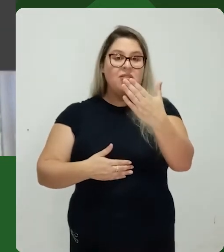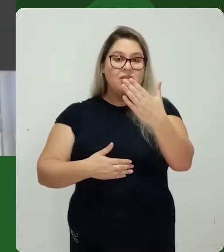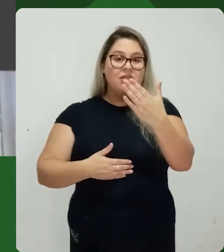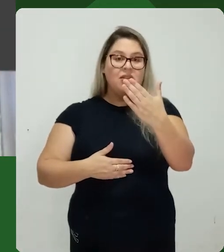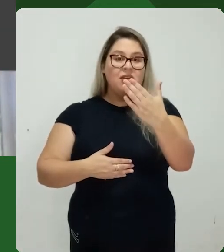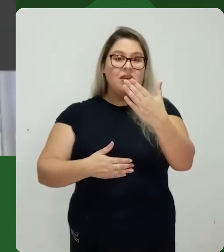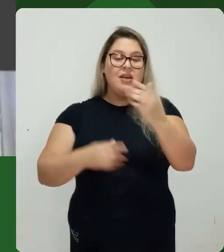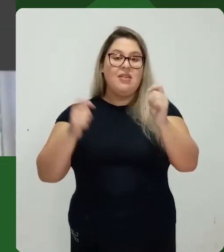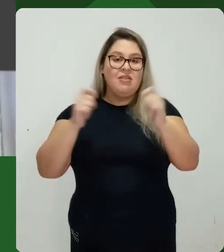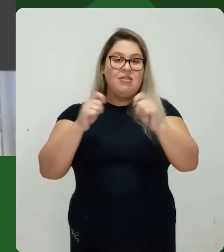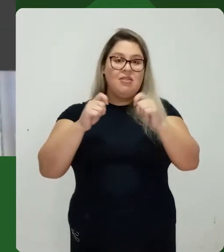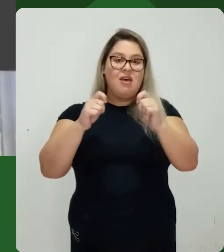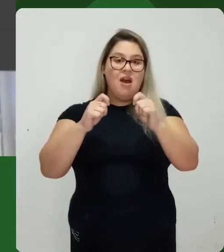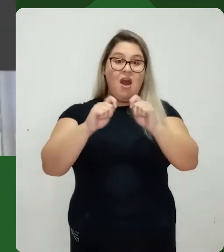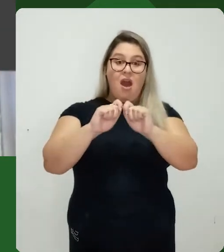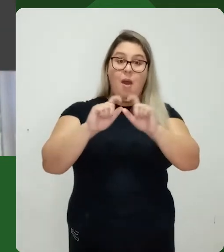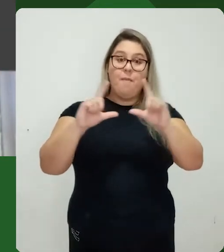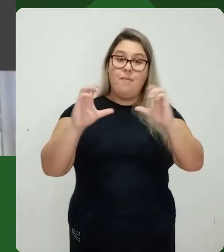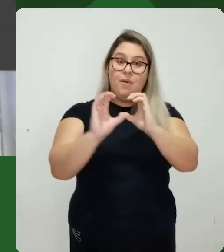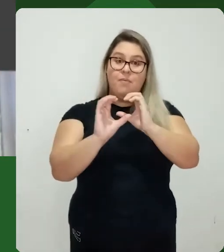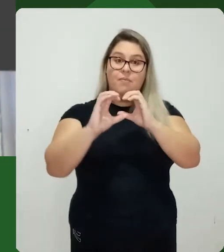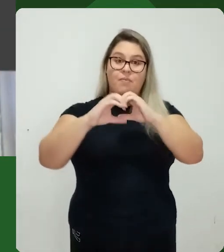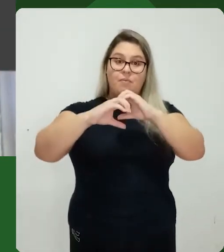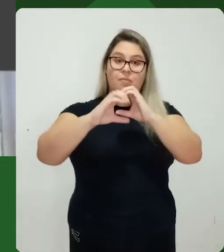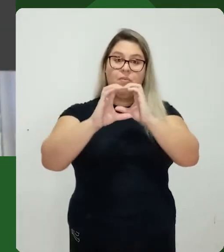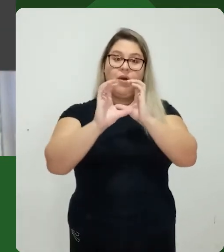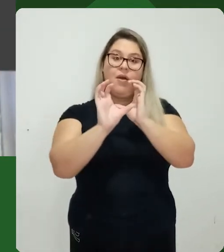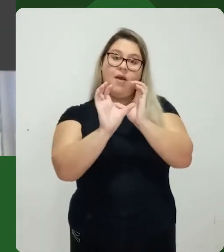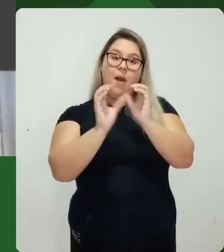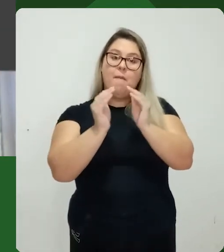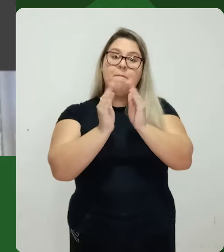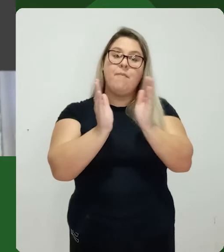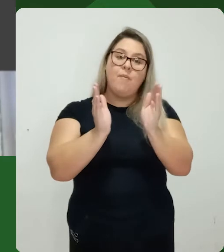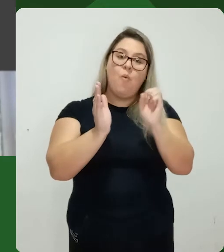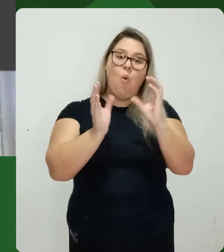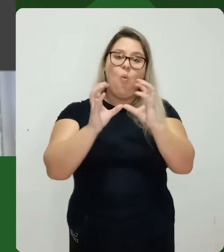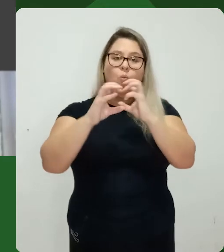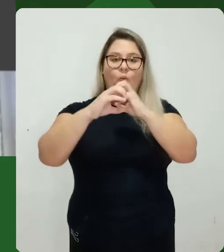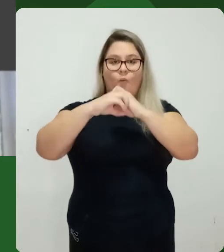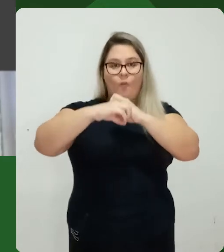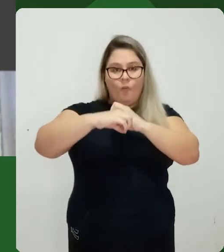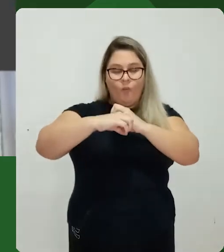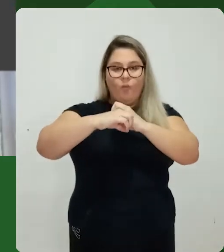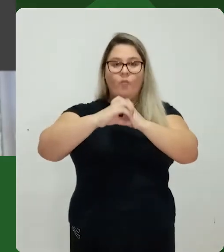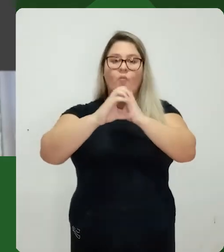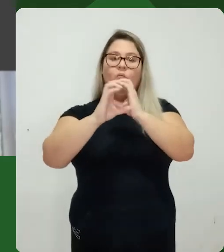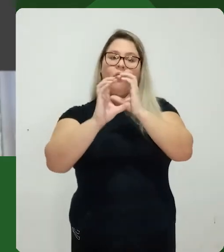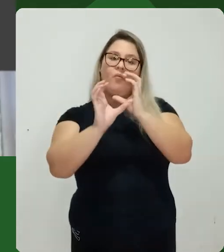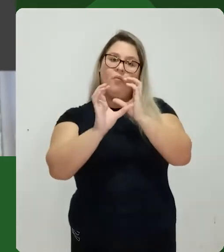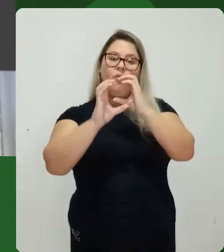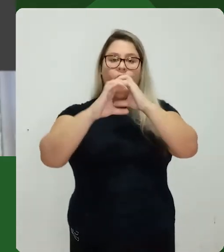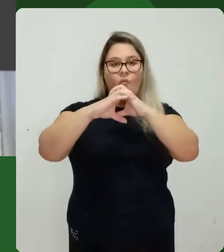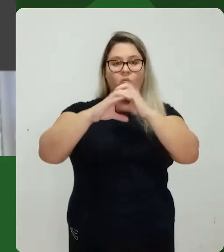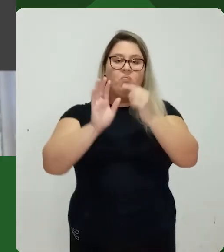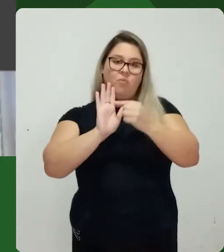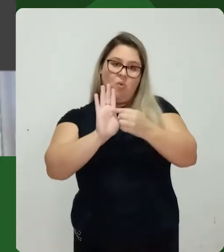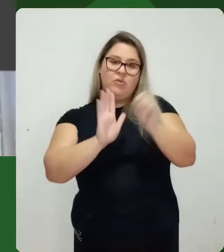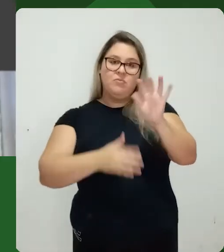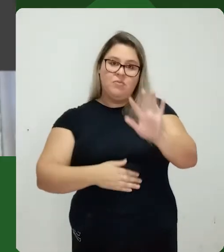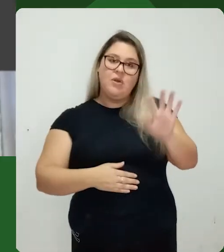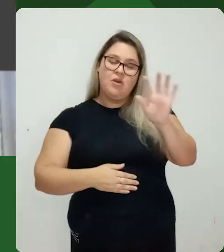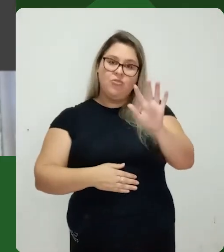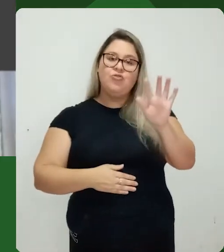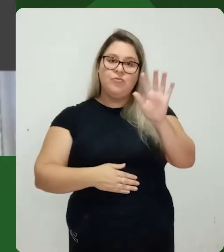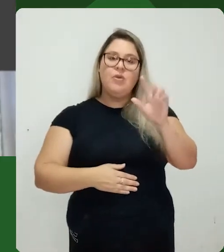esse dispositivo colocado na frente, que ele pode ficar bem aberto ou pode ficar bem fechado, que tem essa imagem representando, então, algumas possibilidades